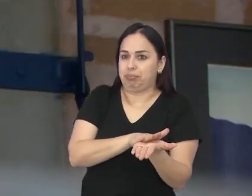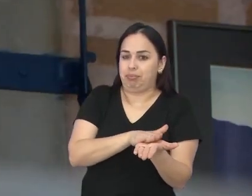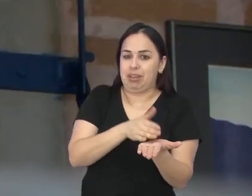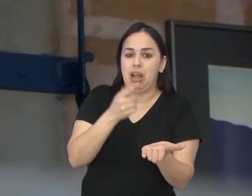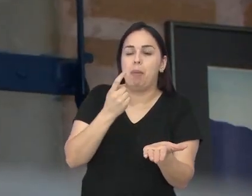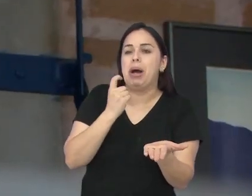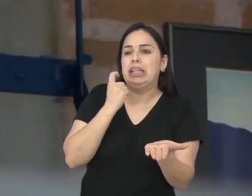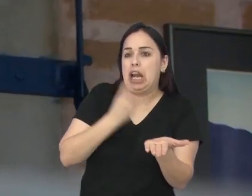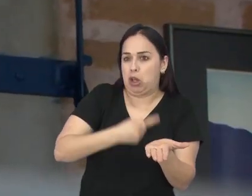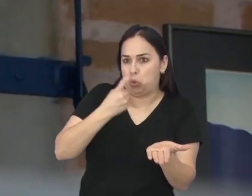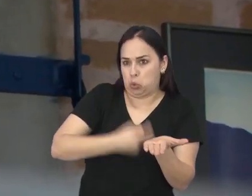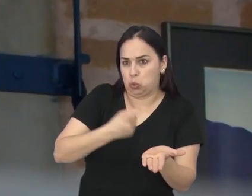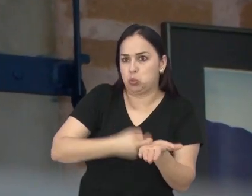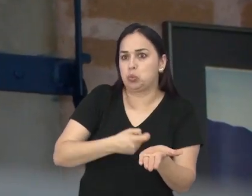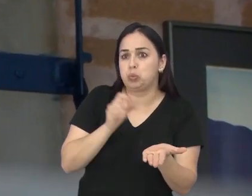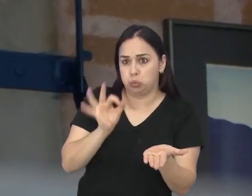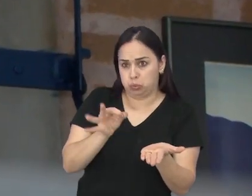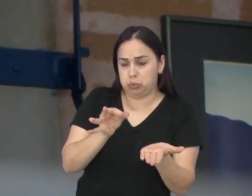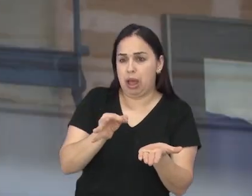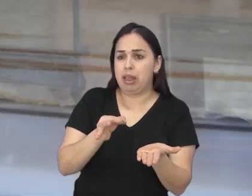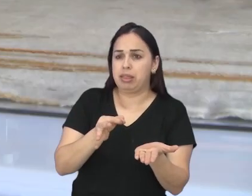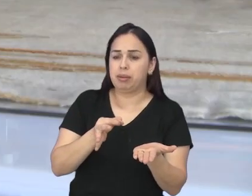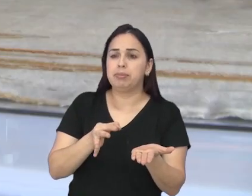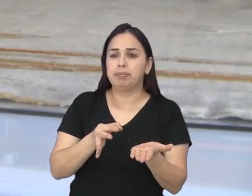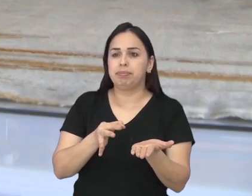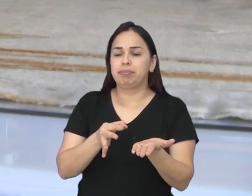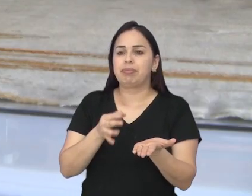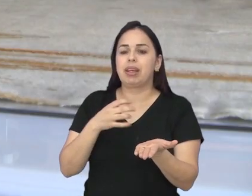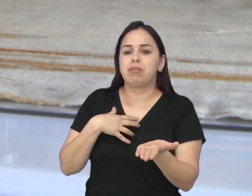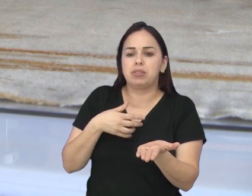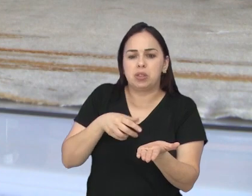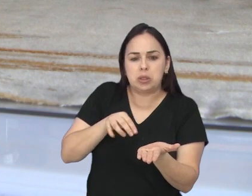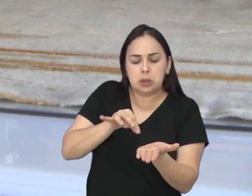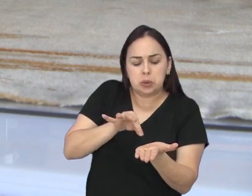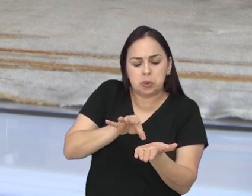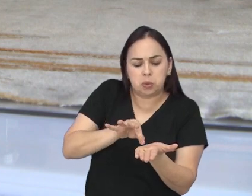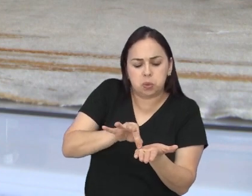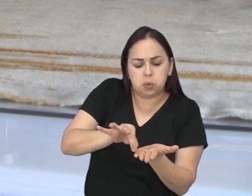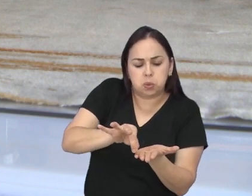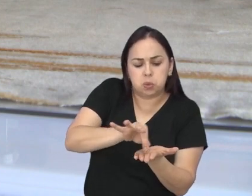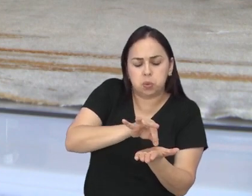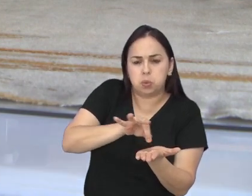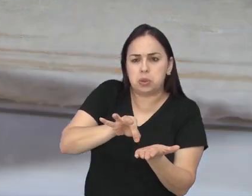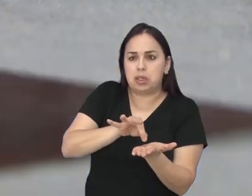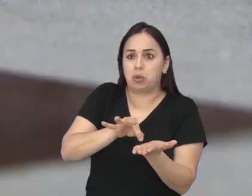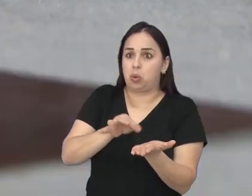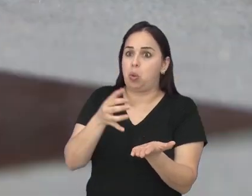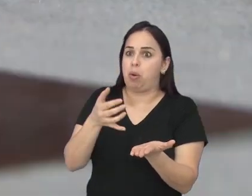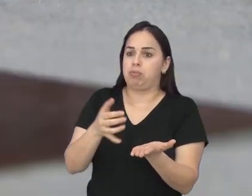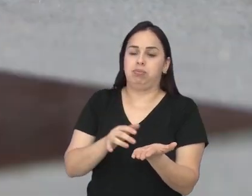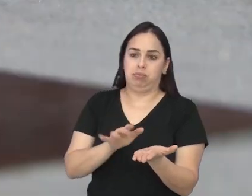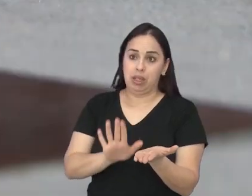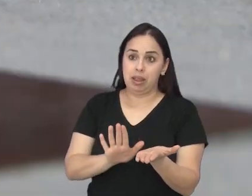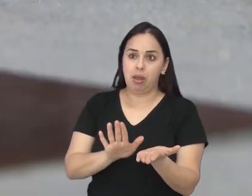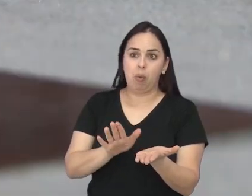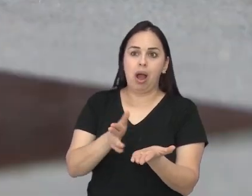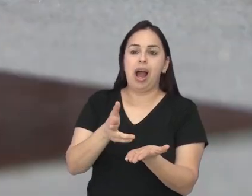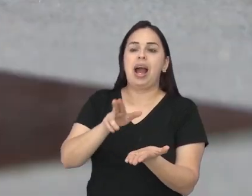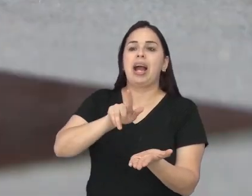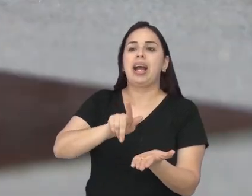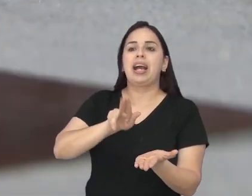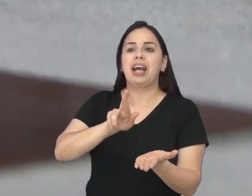mais duro, né, e você age nesse material com alguma ferramenta. A gravura, quando